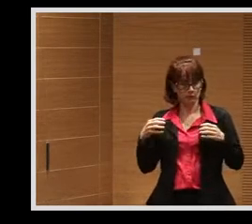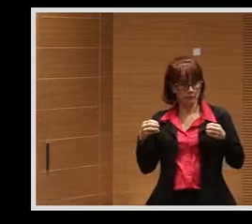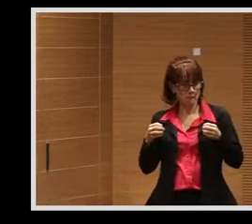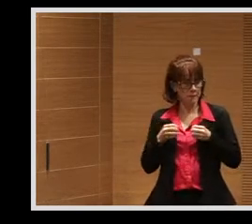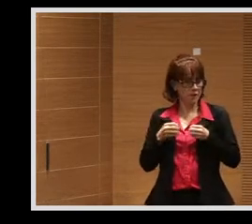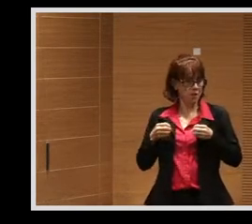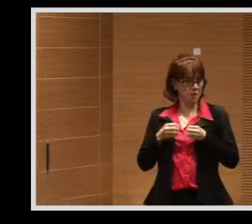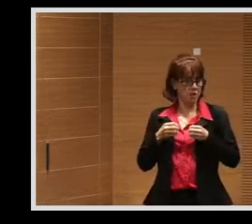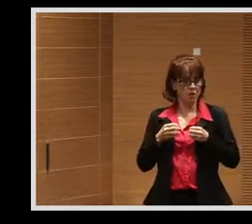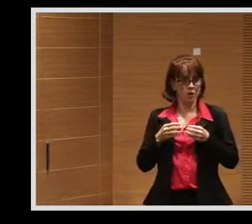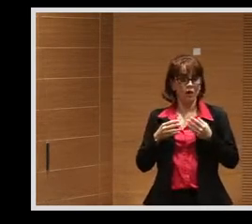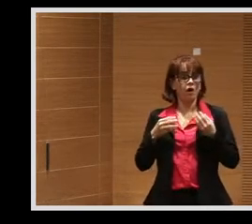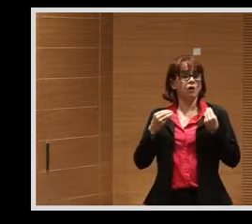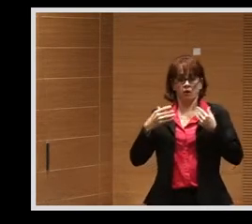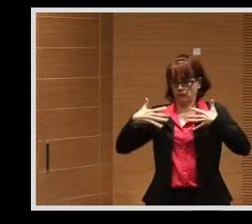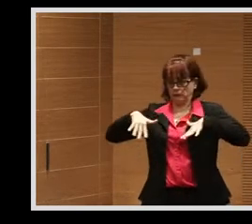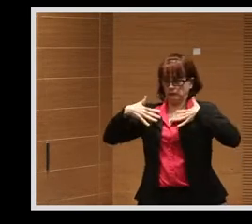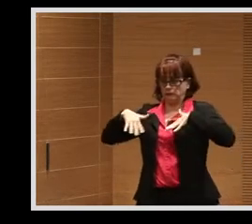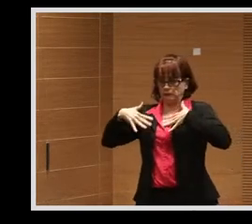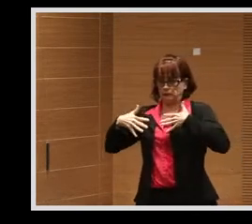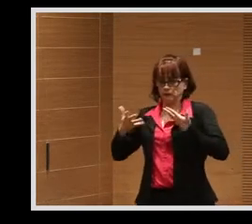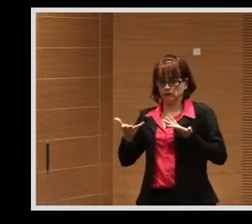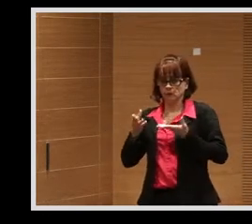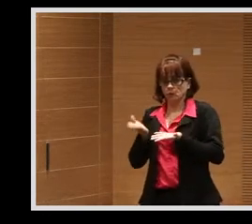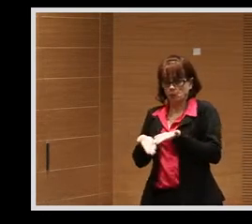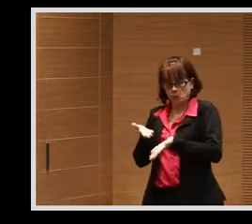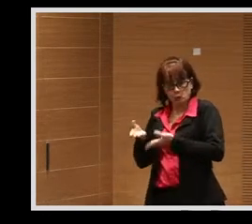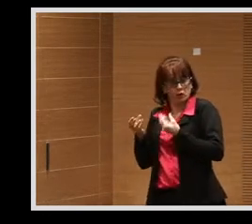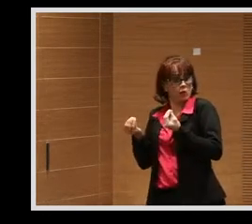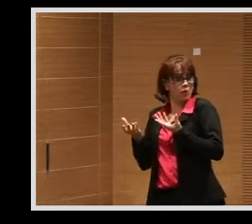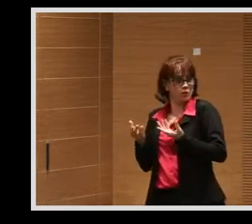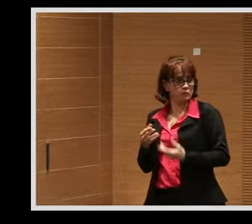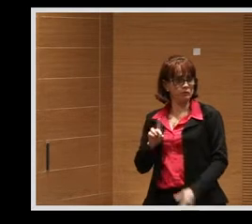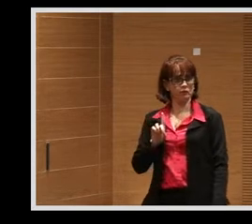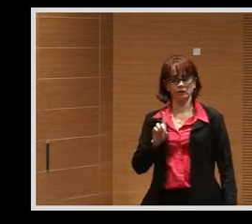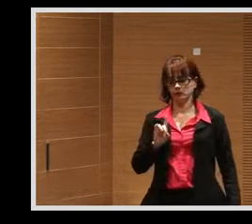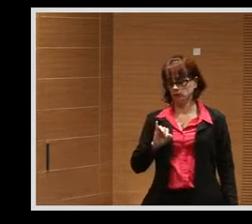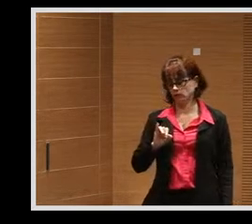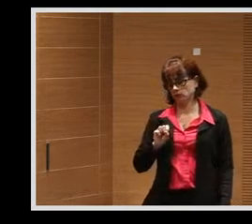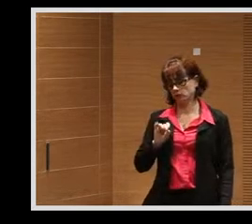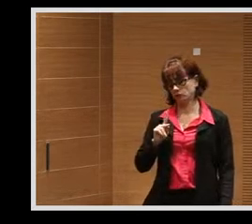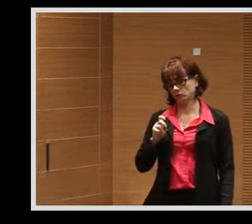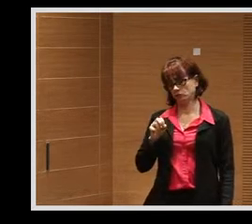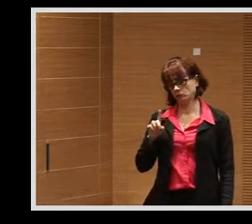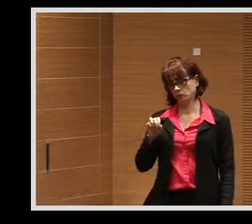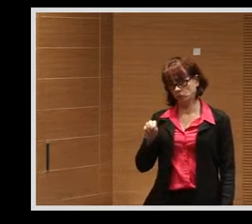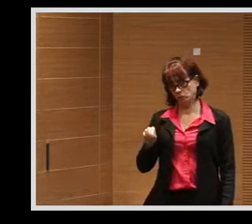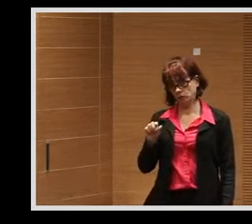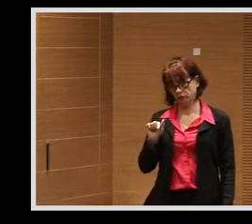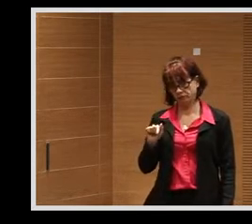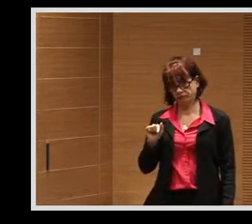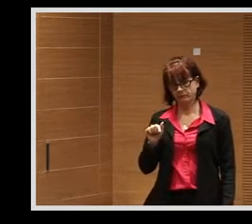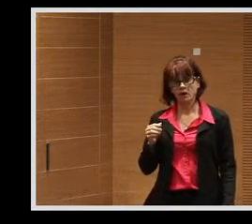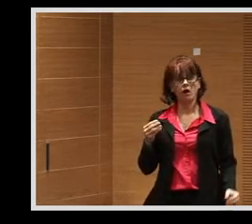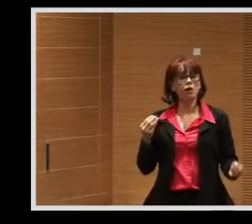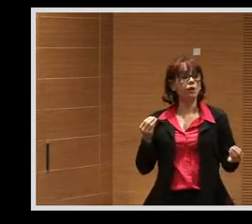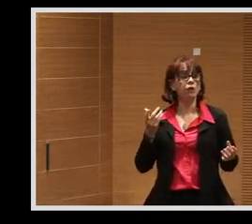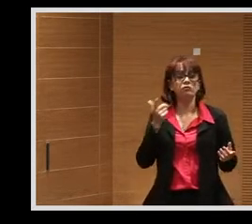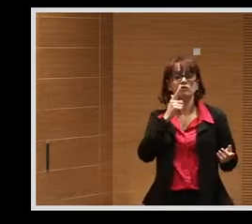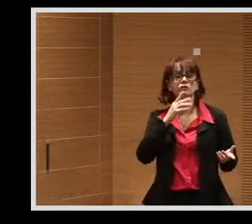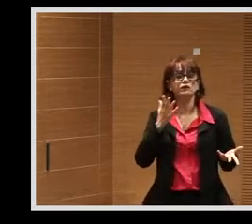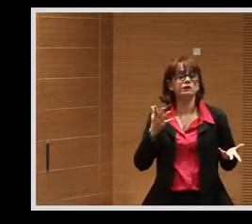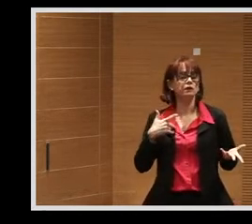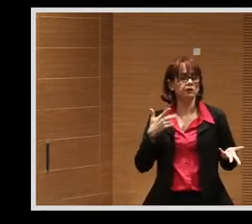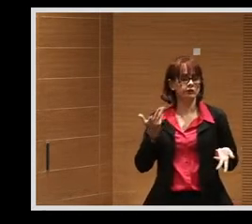gente cuida do desespero? Lítio, risperidona e algum antidepressivo dificilmente vão produzir um